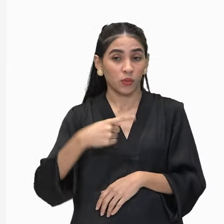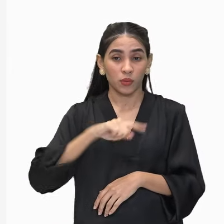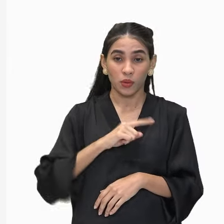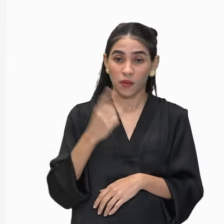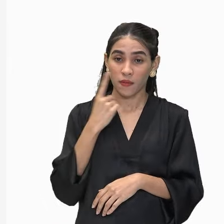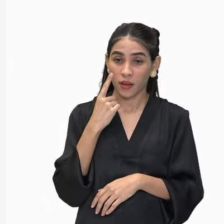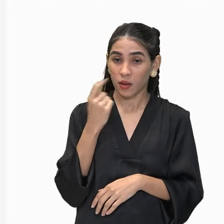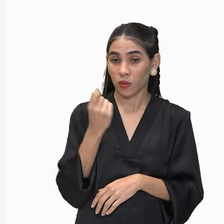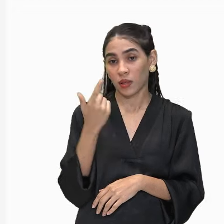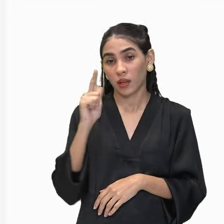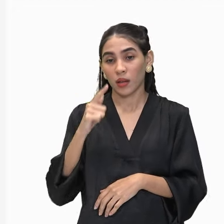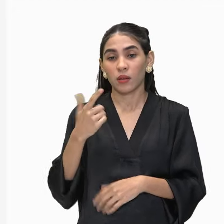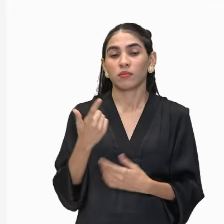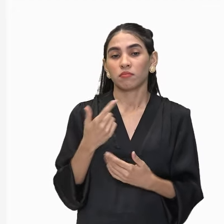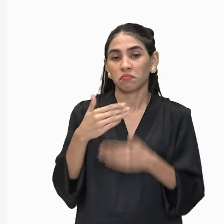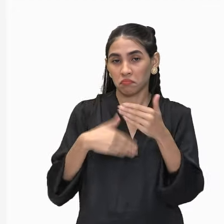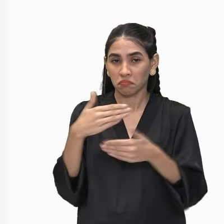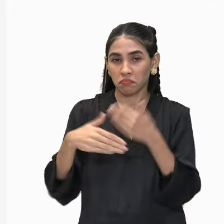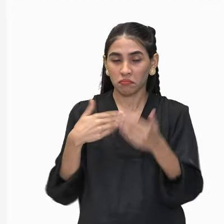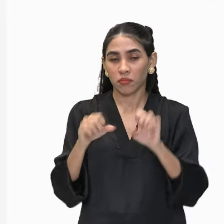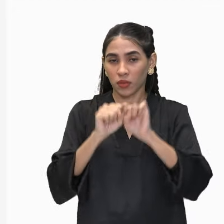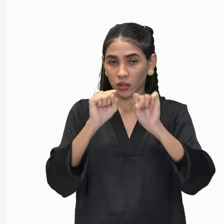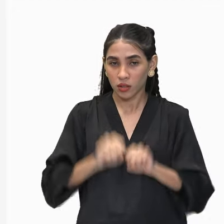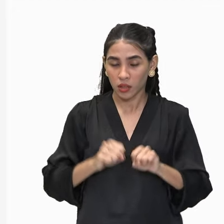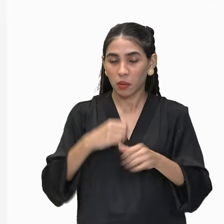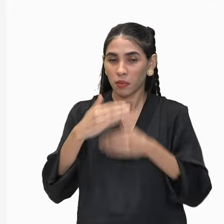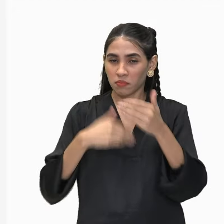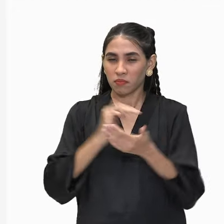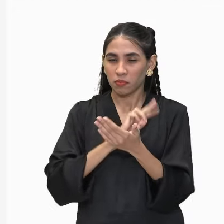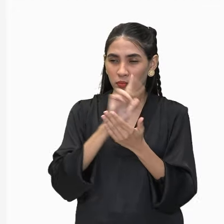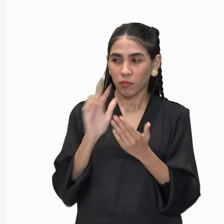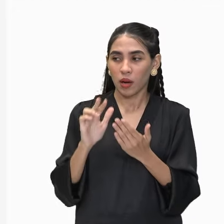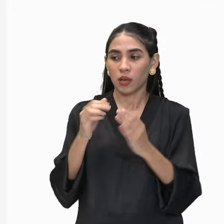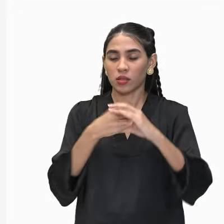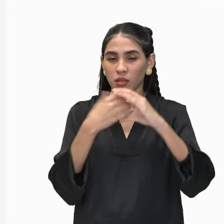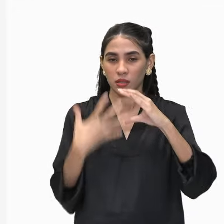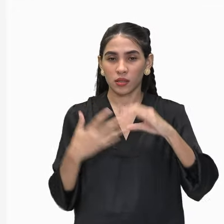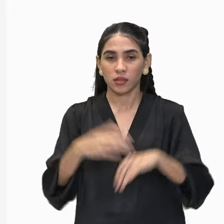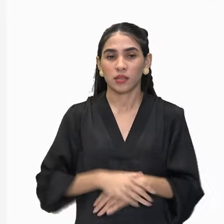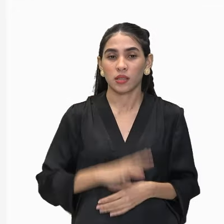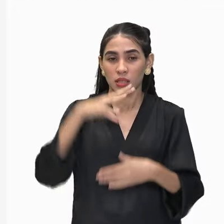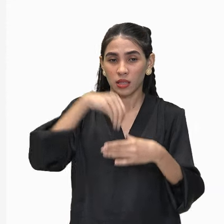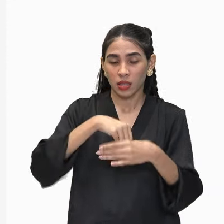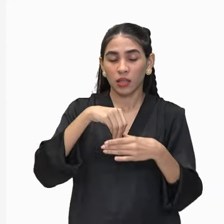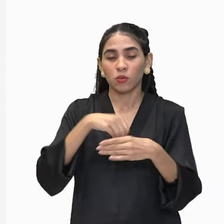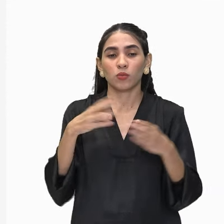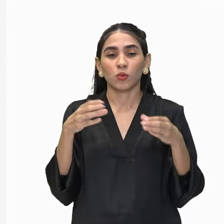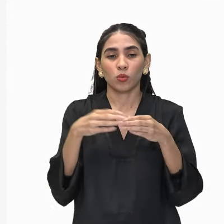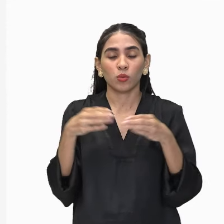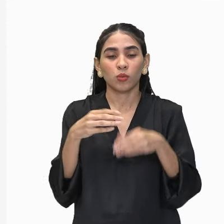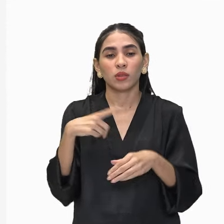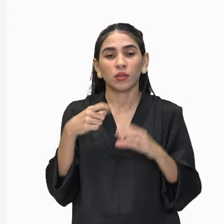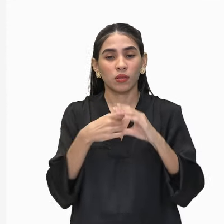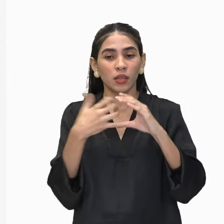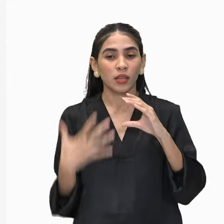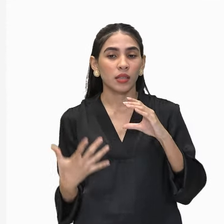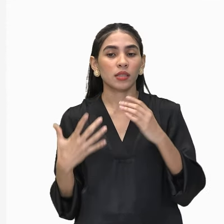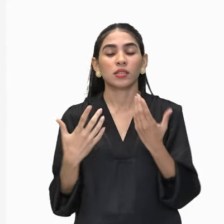vê um órgão multifuncional, um sistema multifuncional dentro de indivíduos com uma